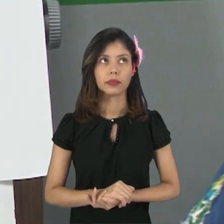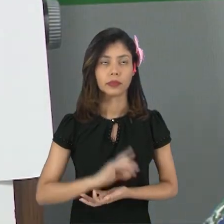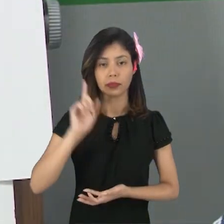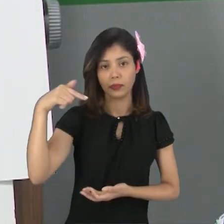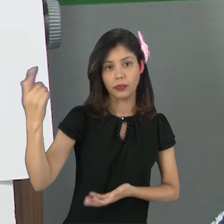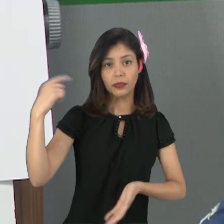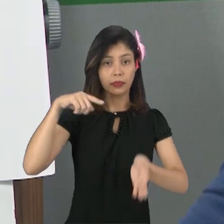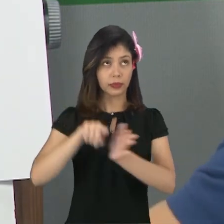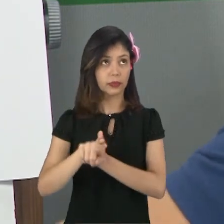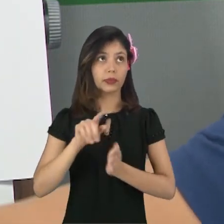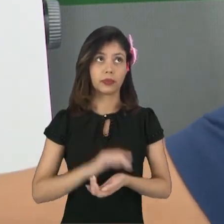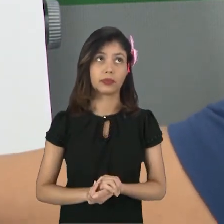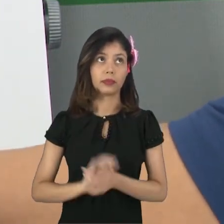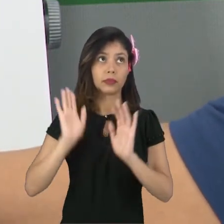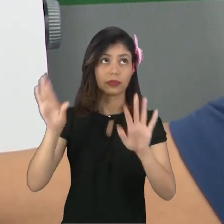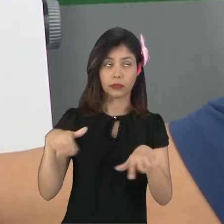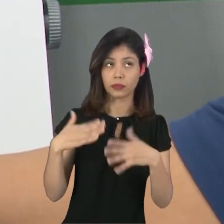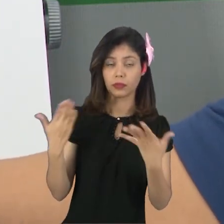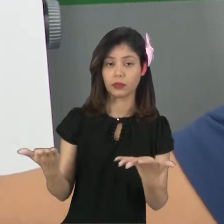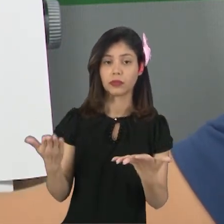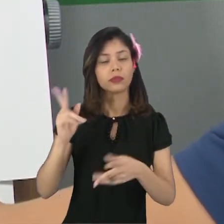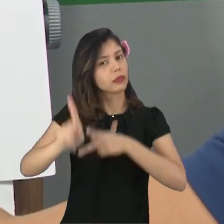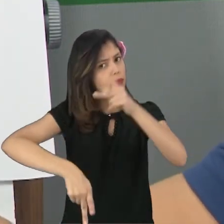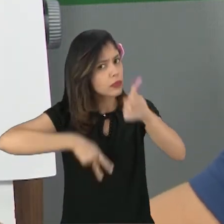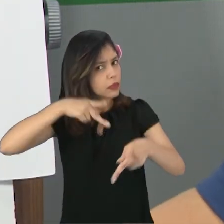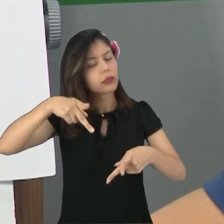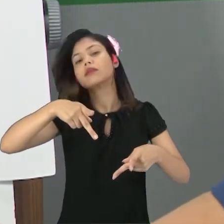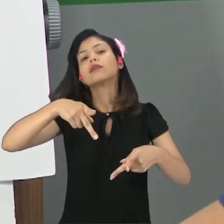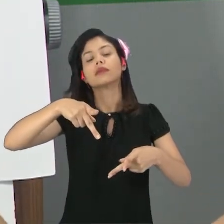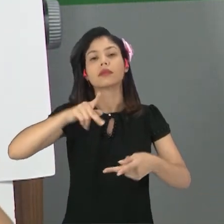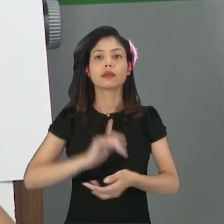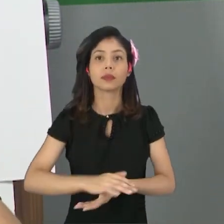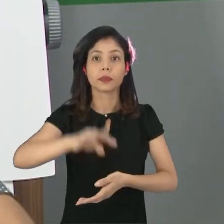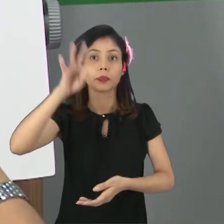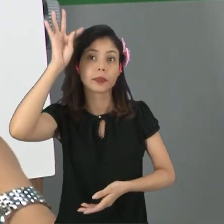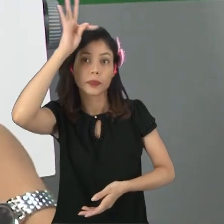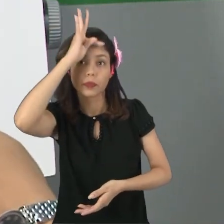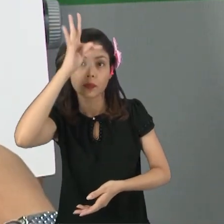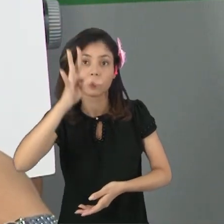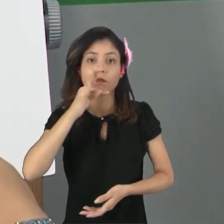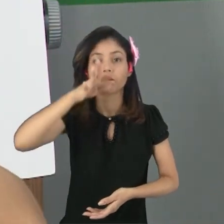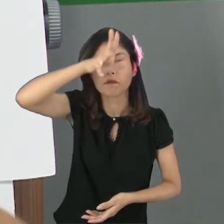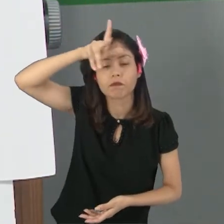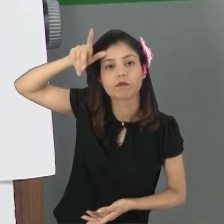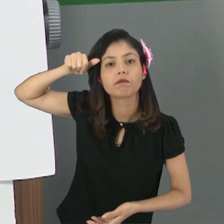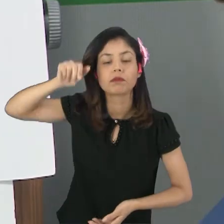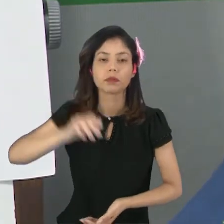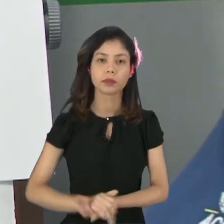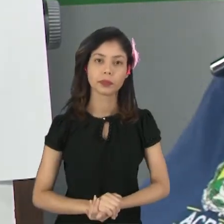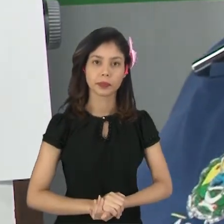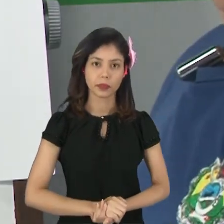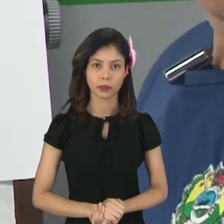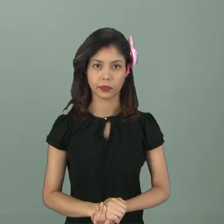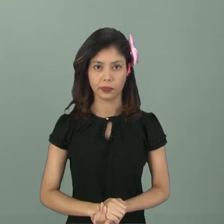Vamos para a próxima pergunta. Quais são os povos tradicionais da Amazônia?